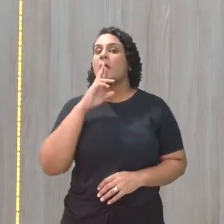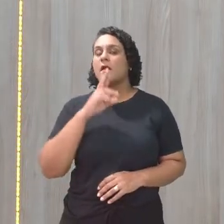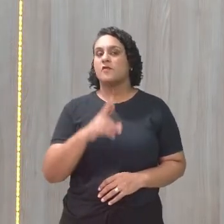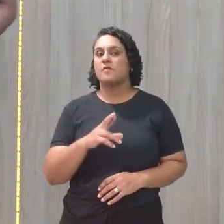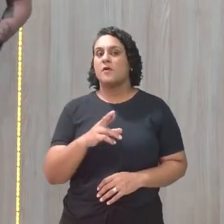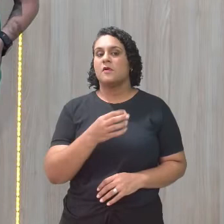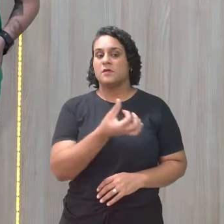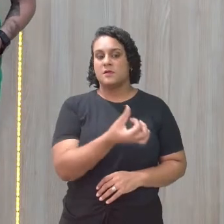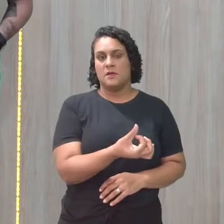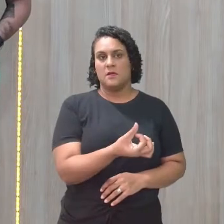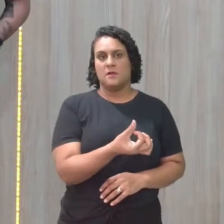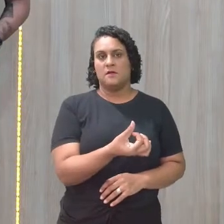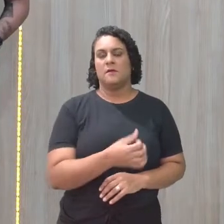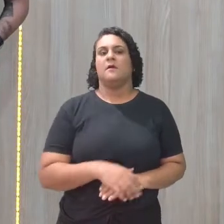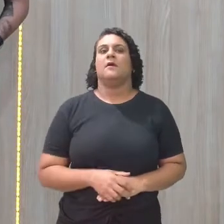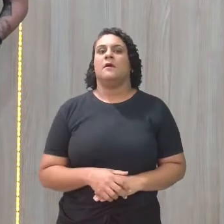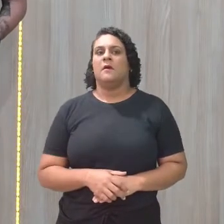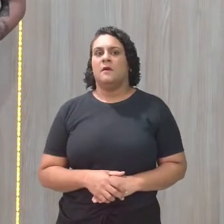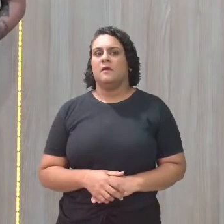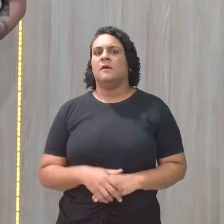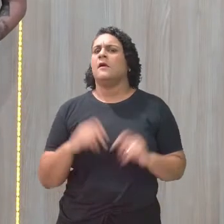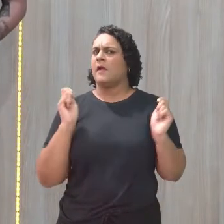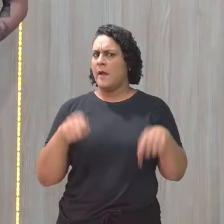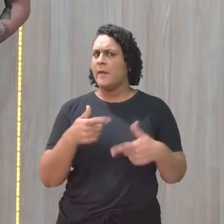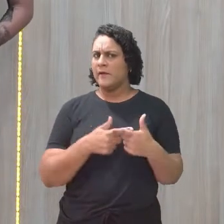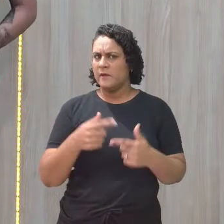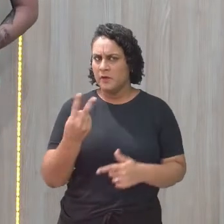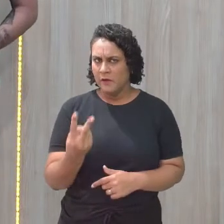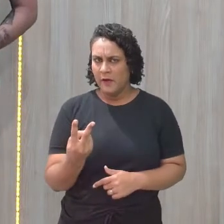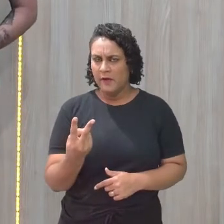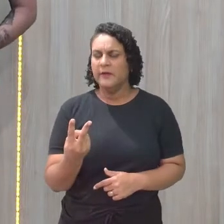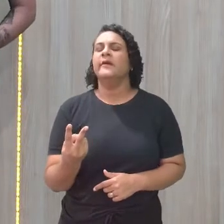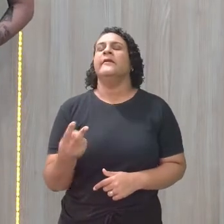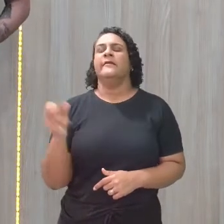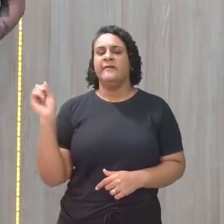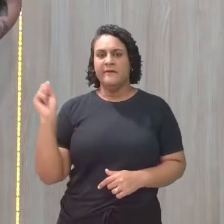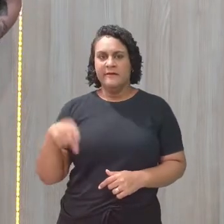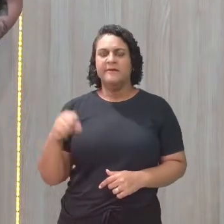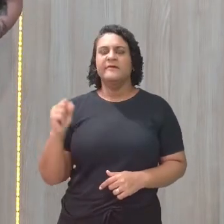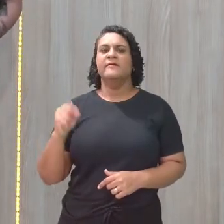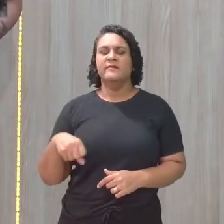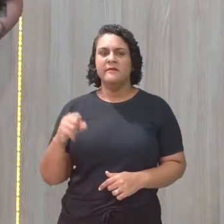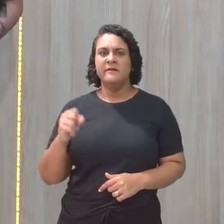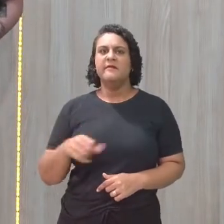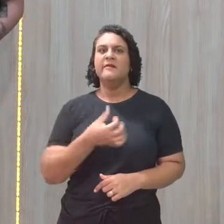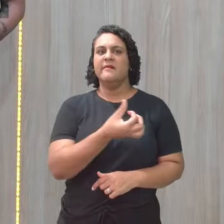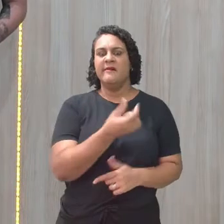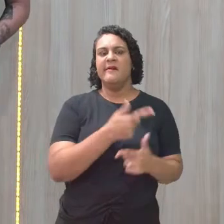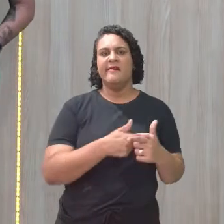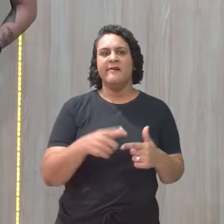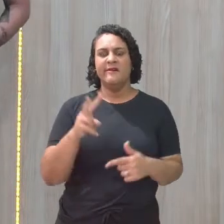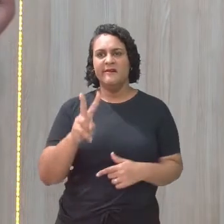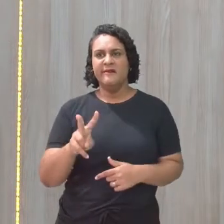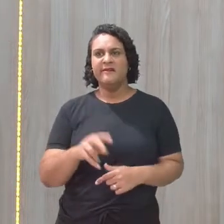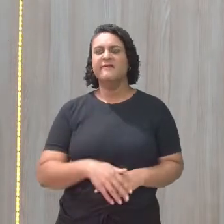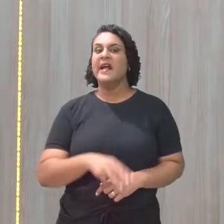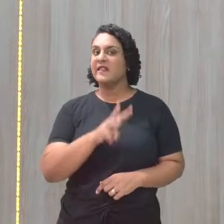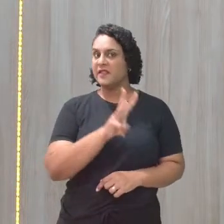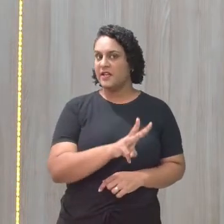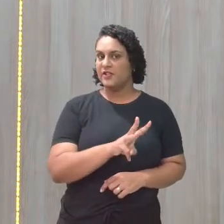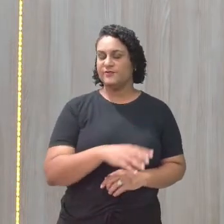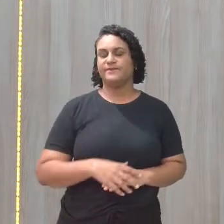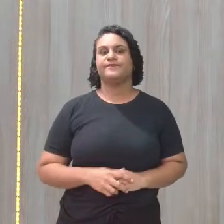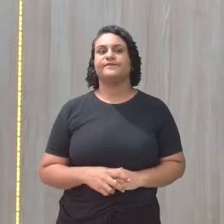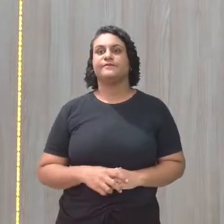embaixo. 6 ainda dá para dividir por 2, ainda estou nele lá. 6 dividido por 2,